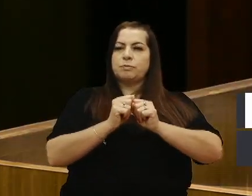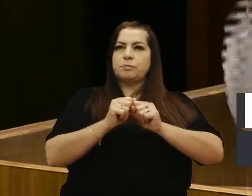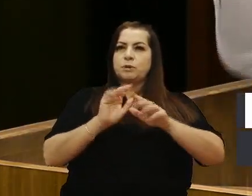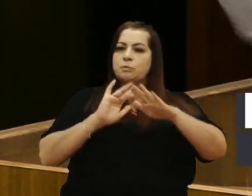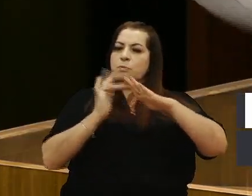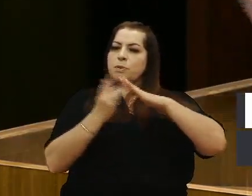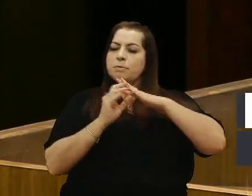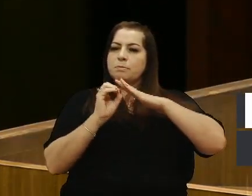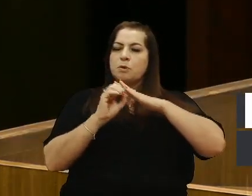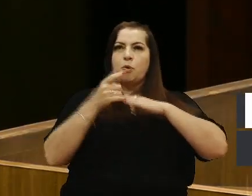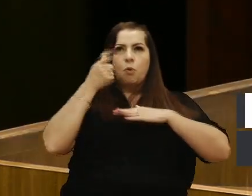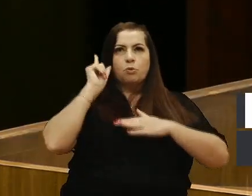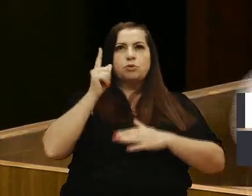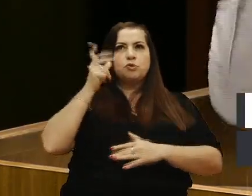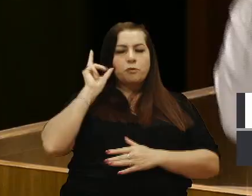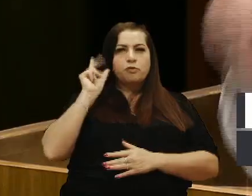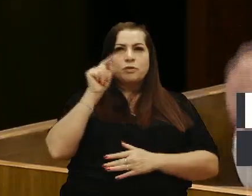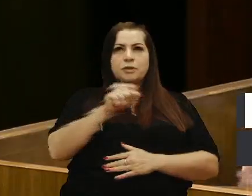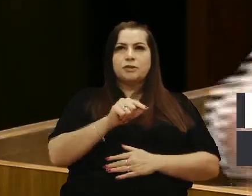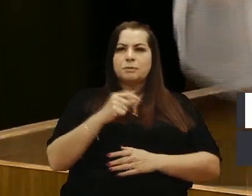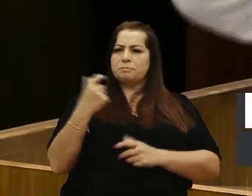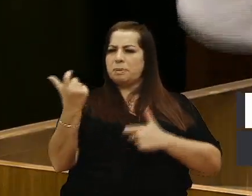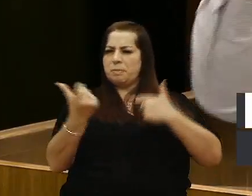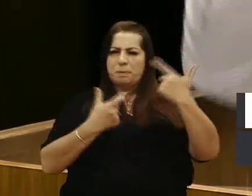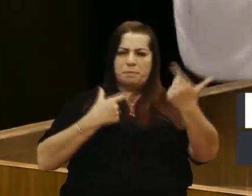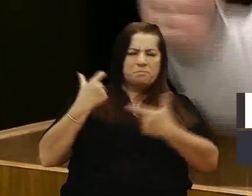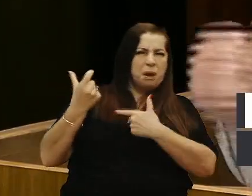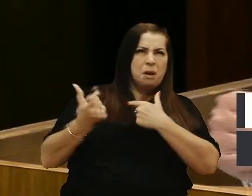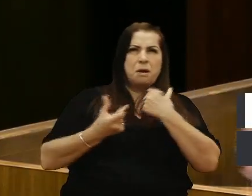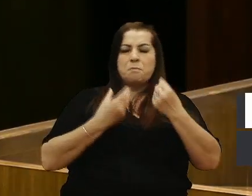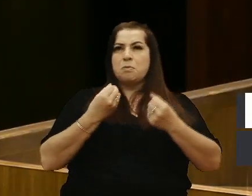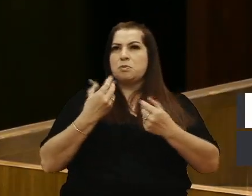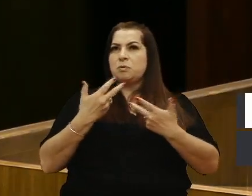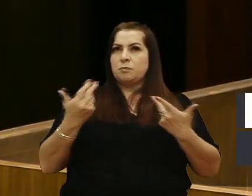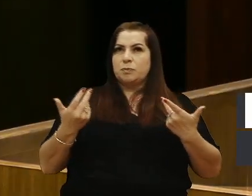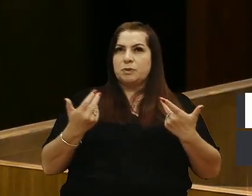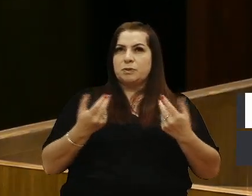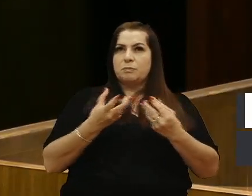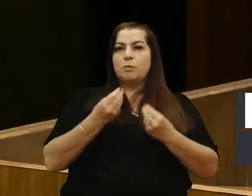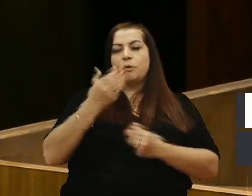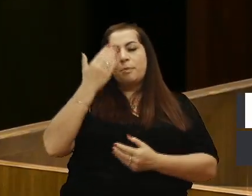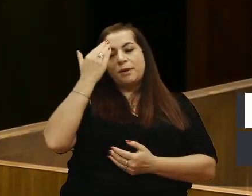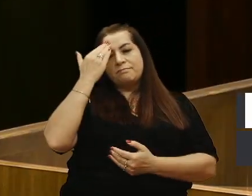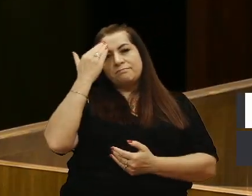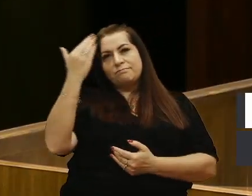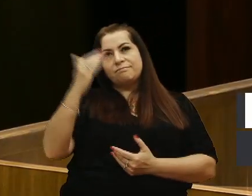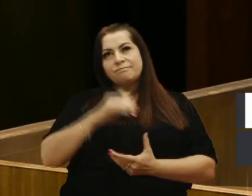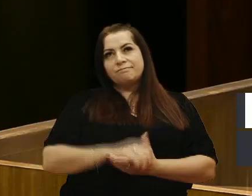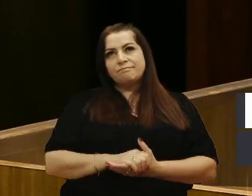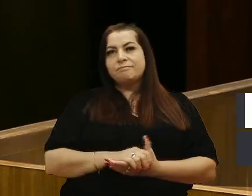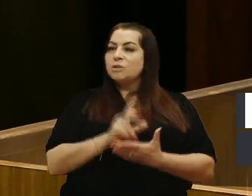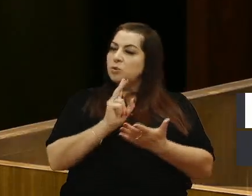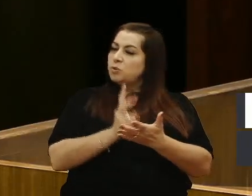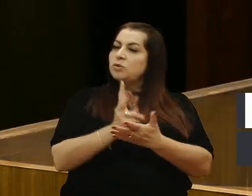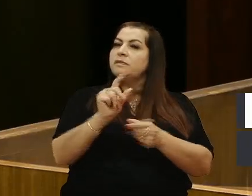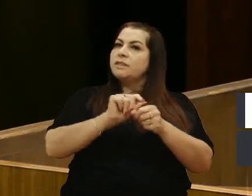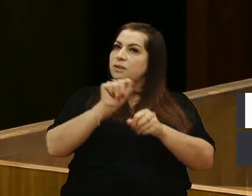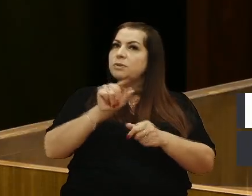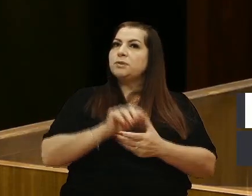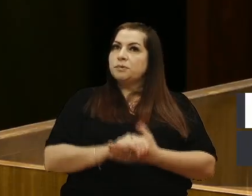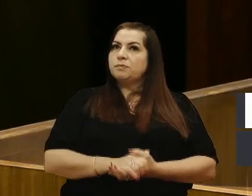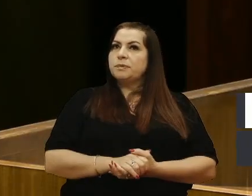ontem, que me atacaram, que me encheram de ofensa, muito obrigado. Continuem fazendo